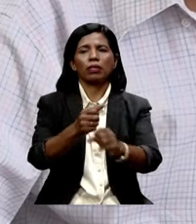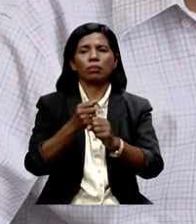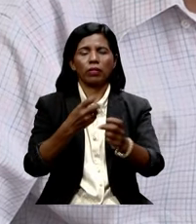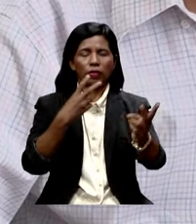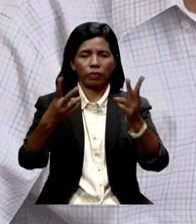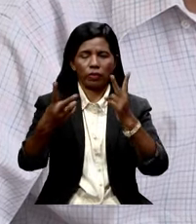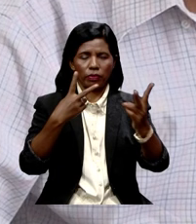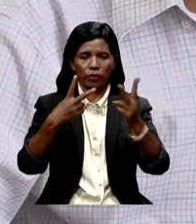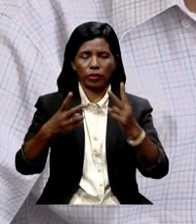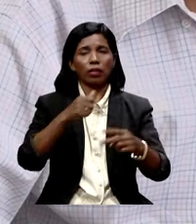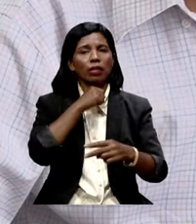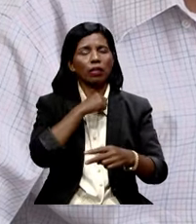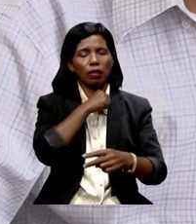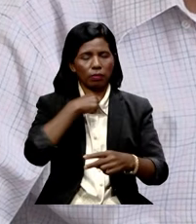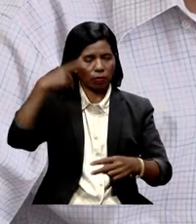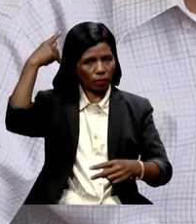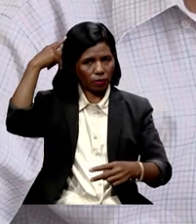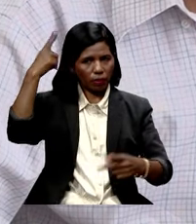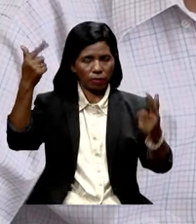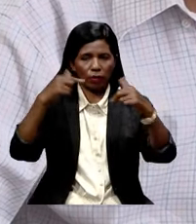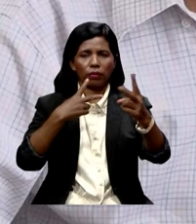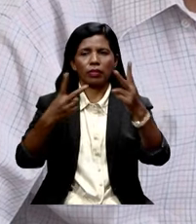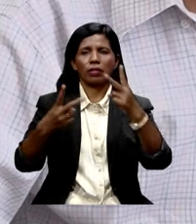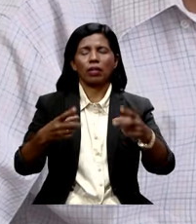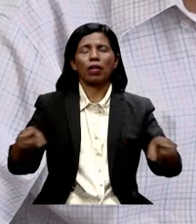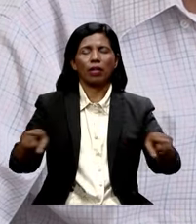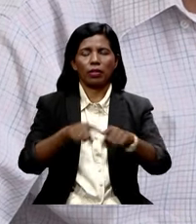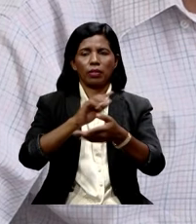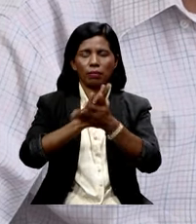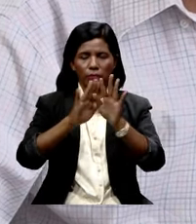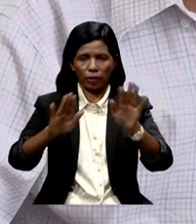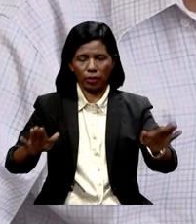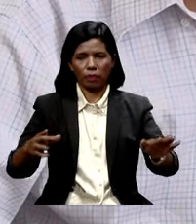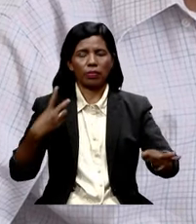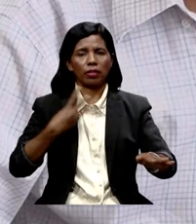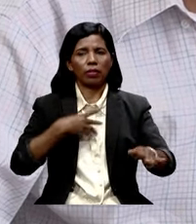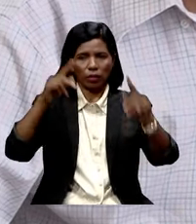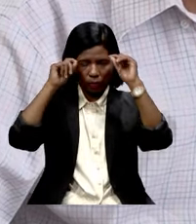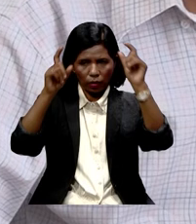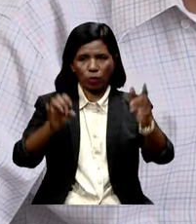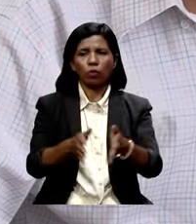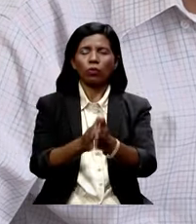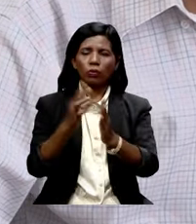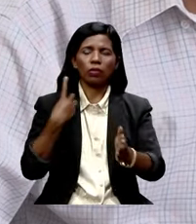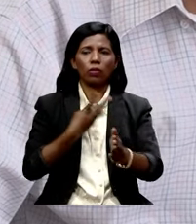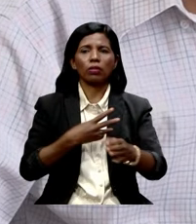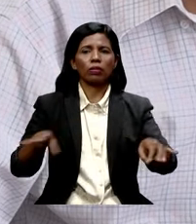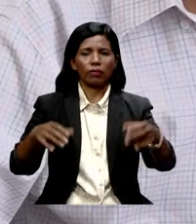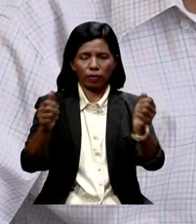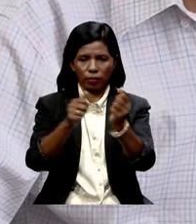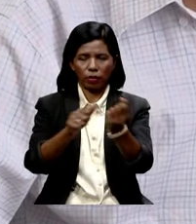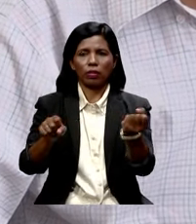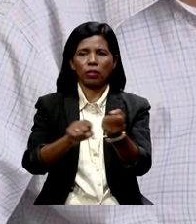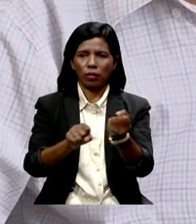e te nia santidade nia bem a visita, e te nia sabem, sambo a tira baita, se timaruan, tamo nia husu, e te hotu nia colaboração, e te hotu nia